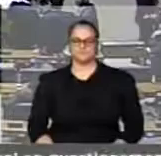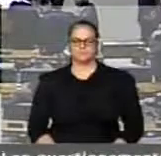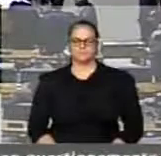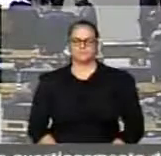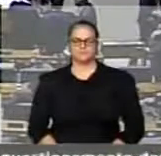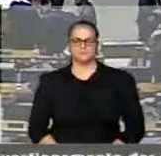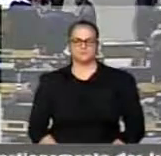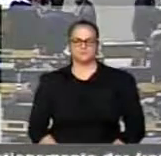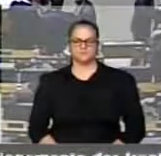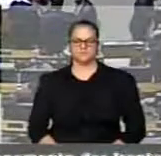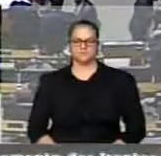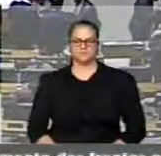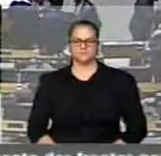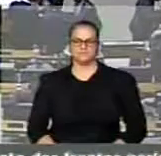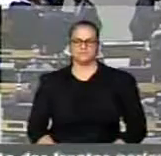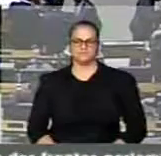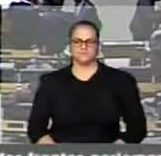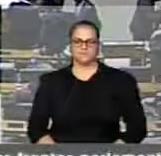Senhores deputados,